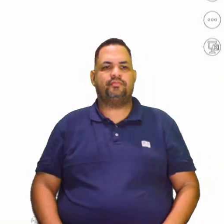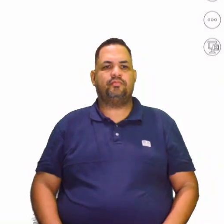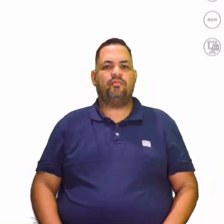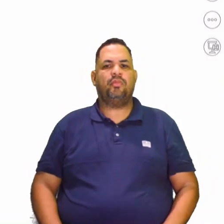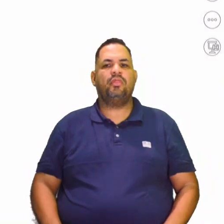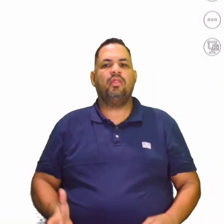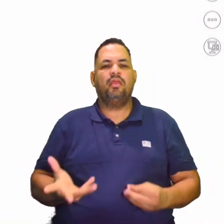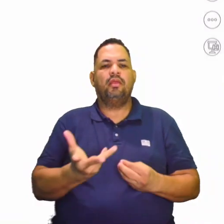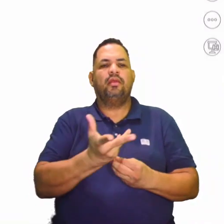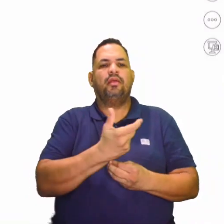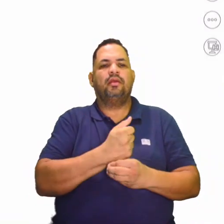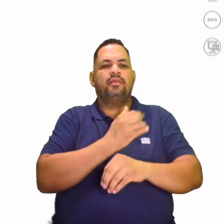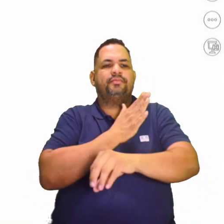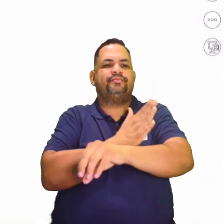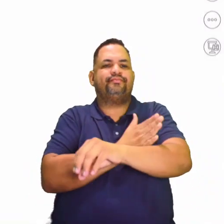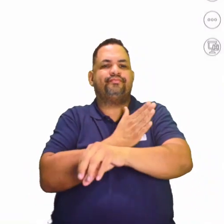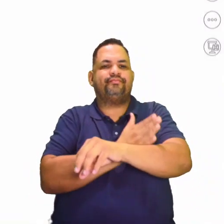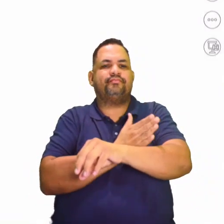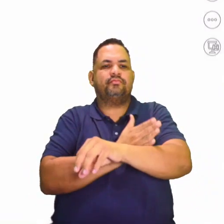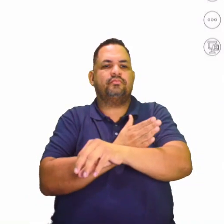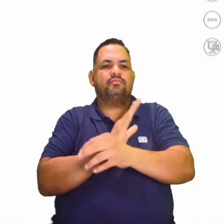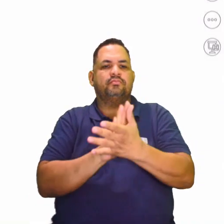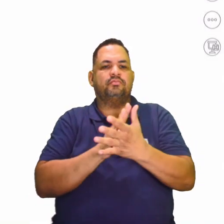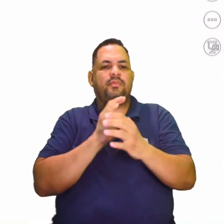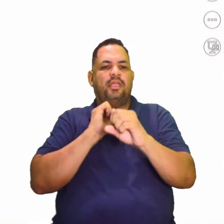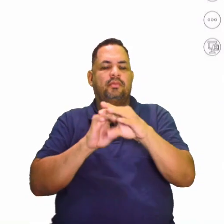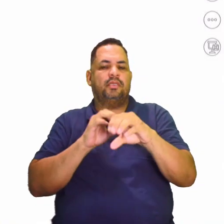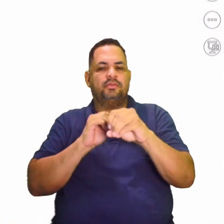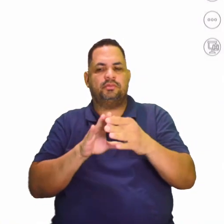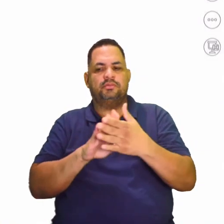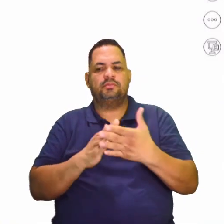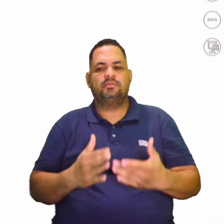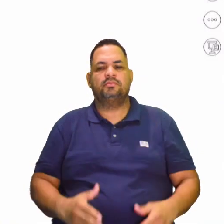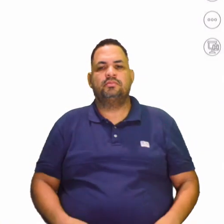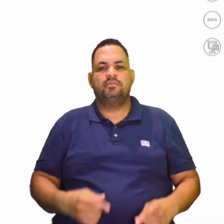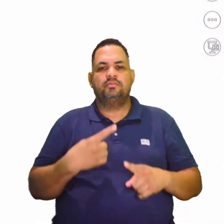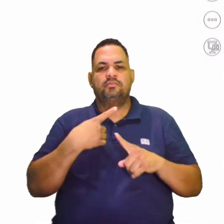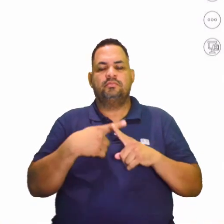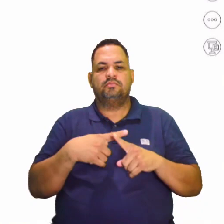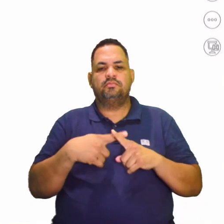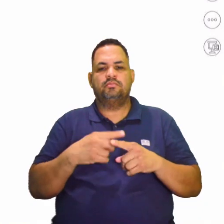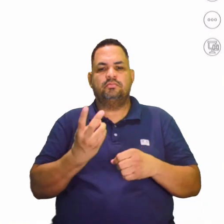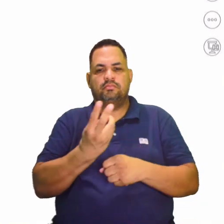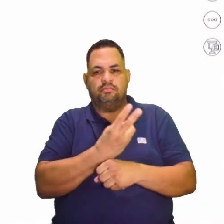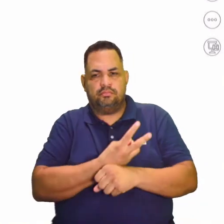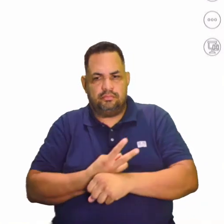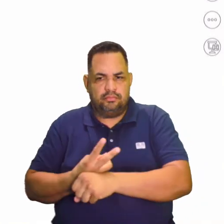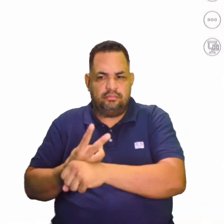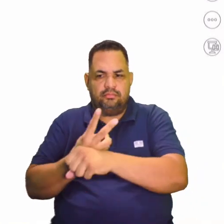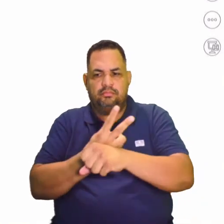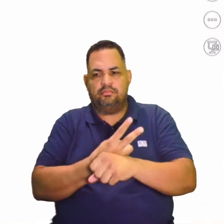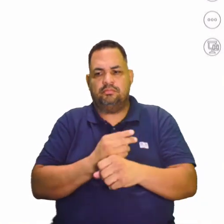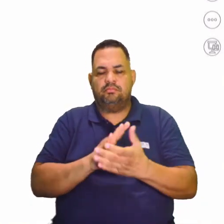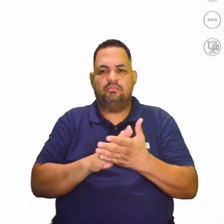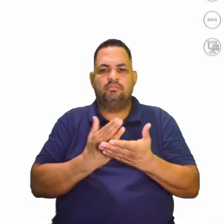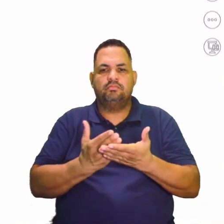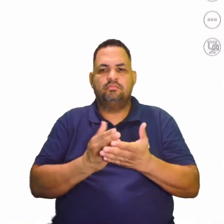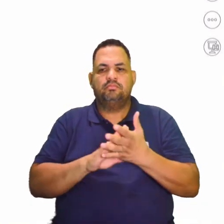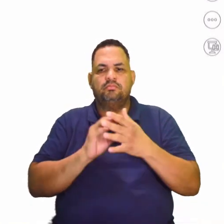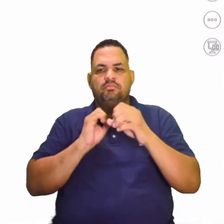A arte medieval, que é uma arte didática. Por quê, professora? Porque é uma arte que buscou sempre